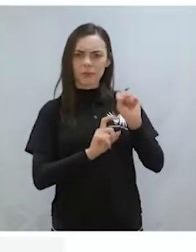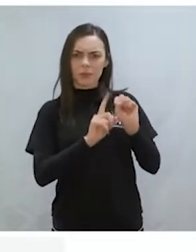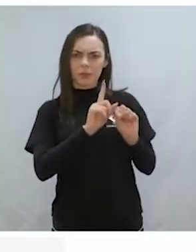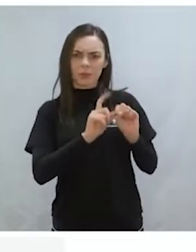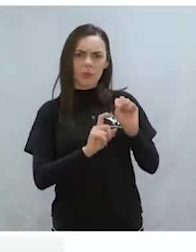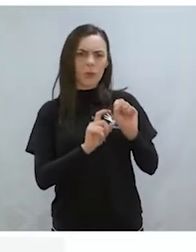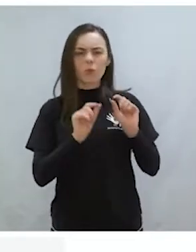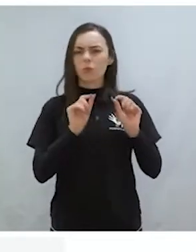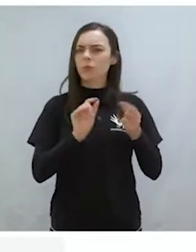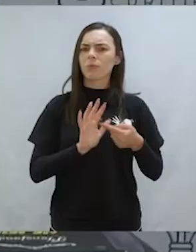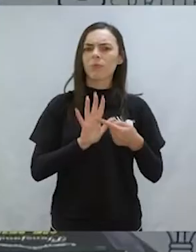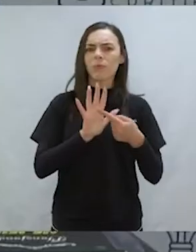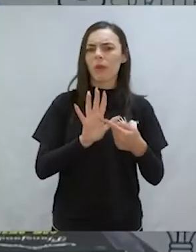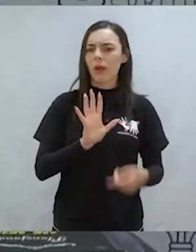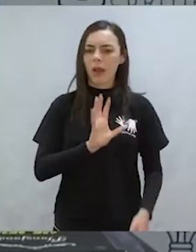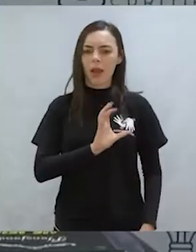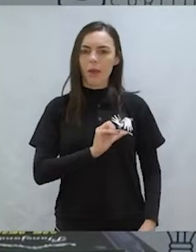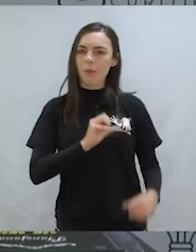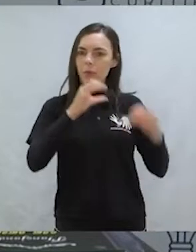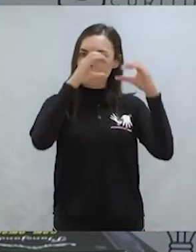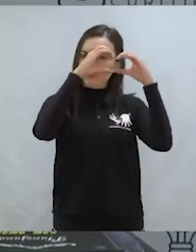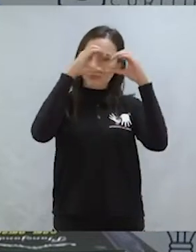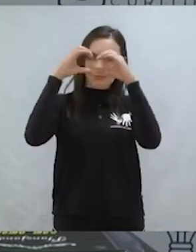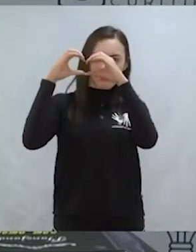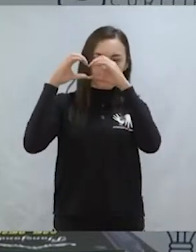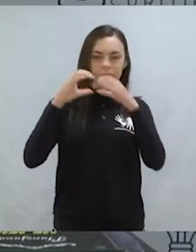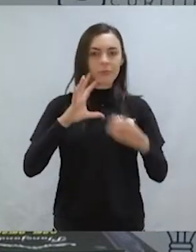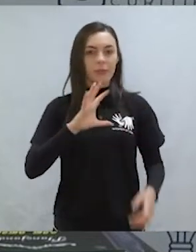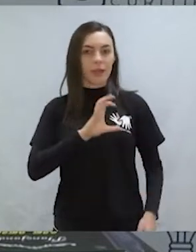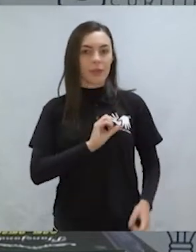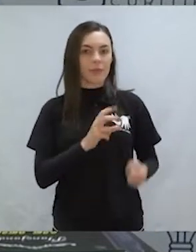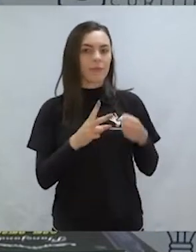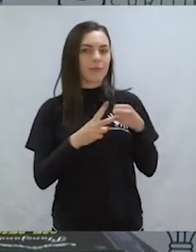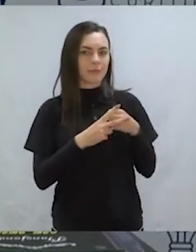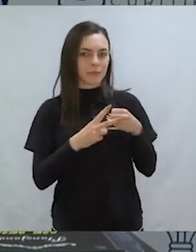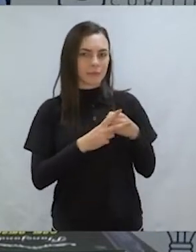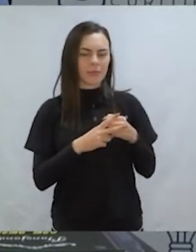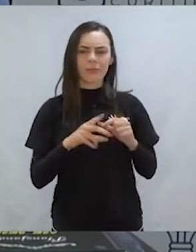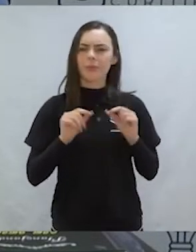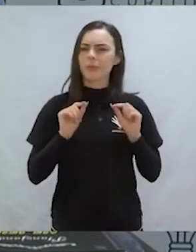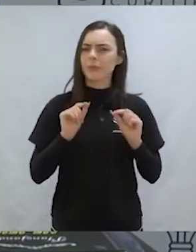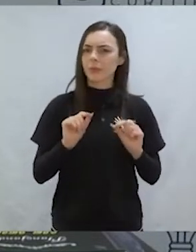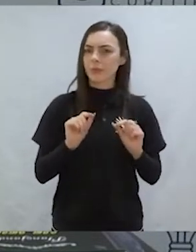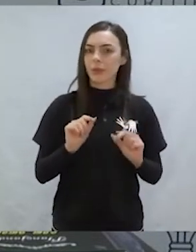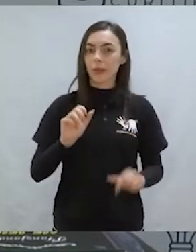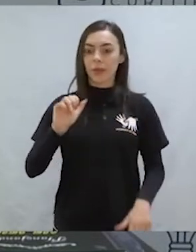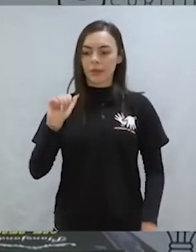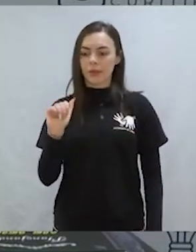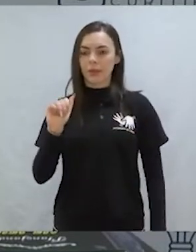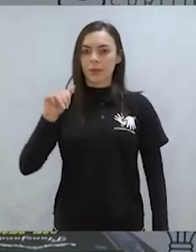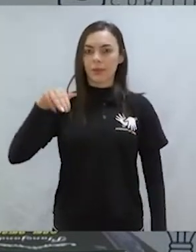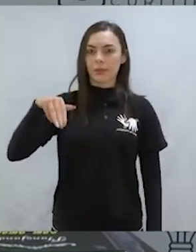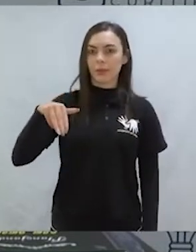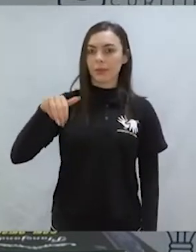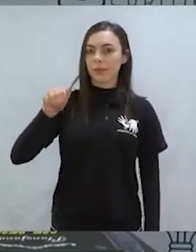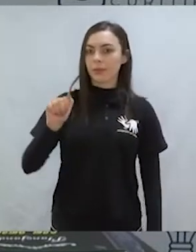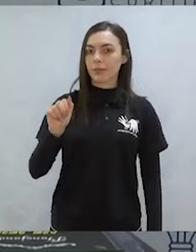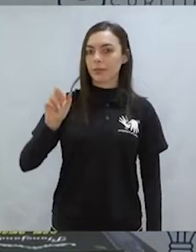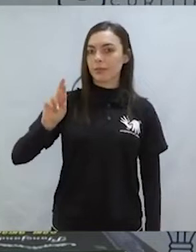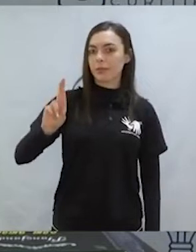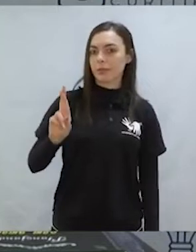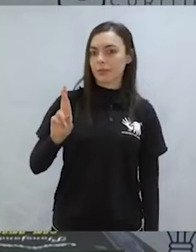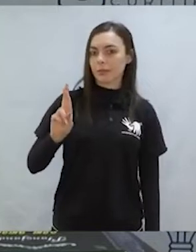lembra emoção, sentimento, amor. Amar é um verbo, né? E tá escrito